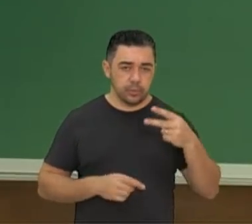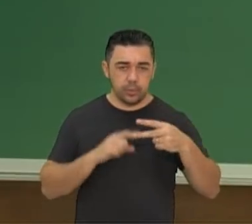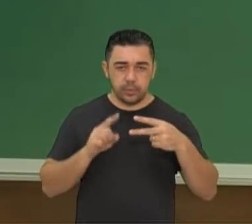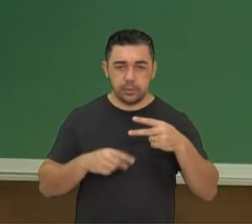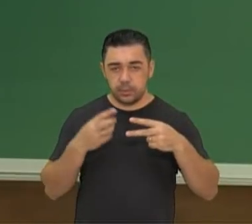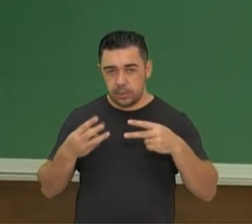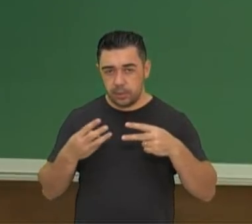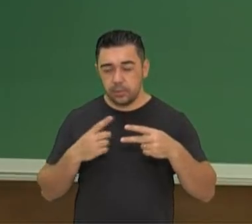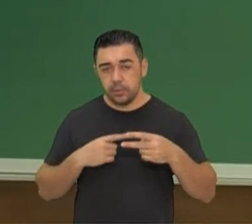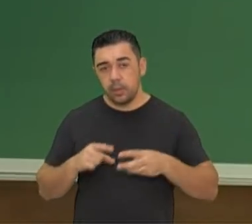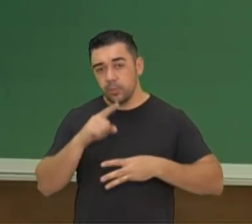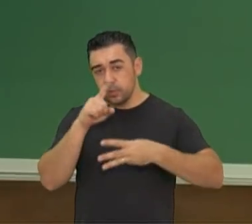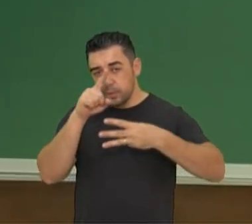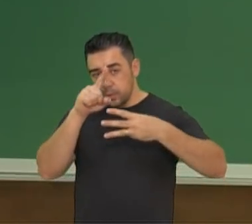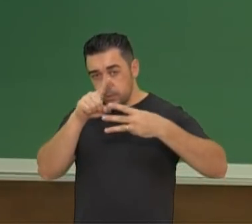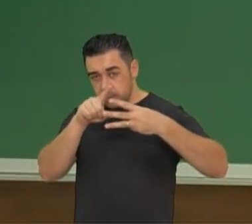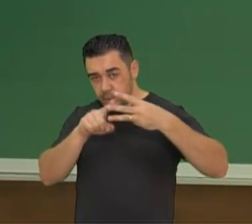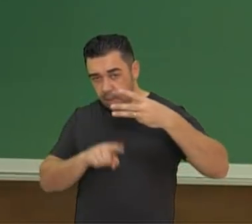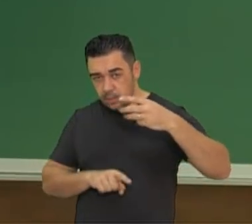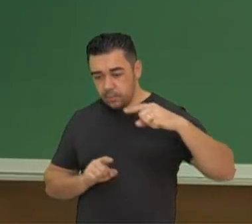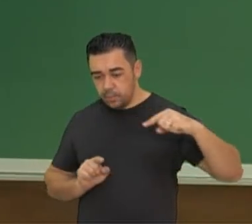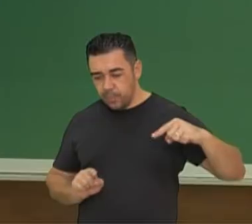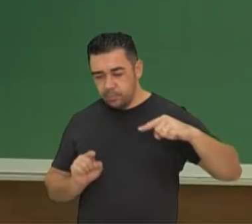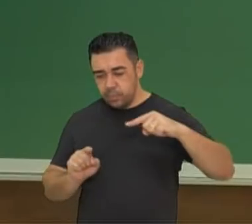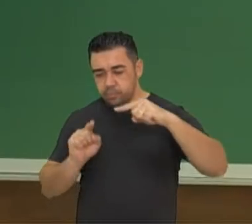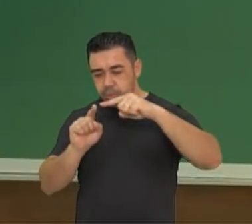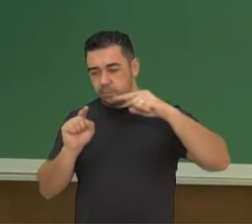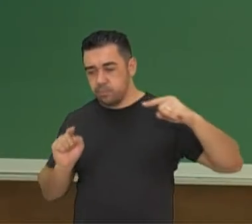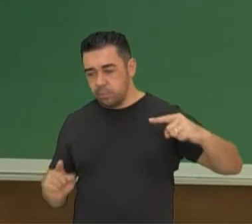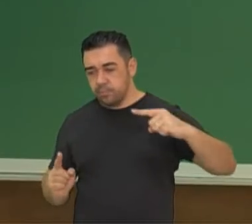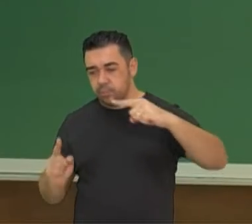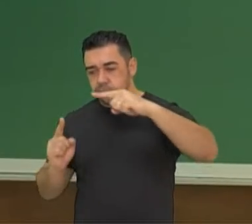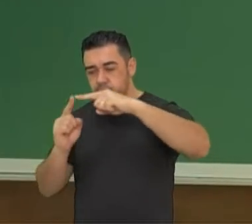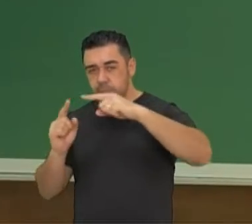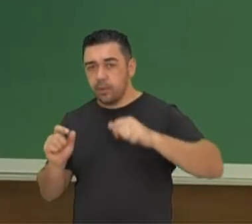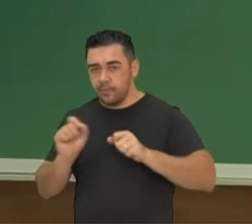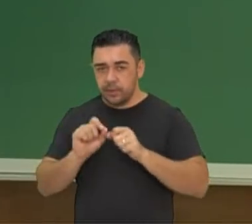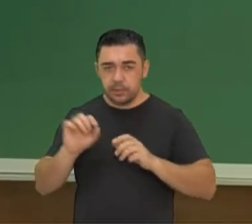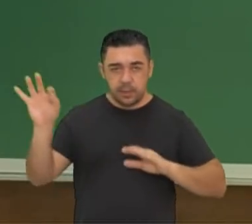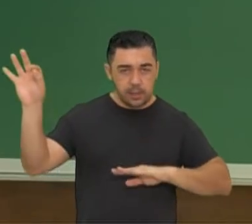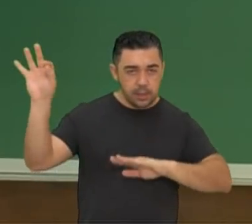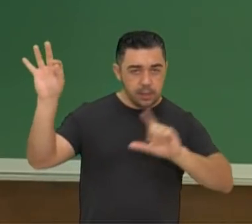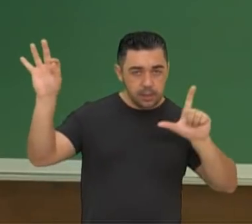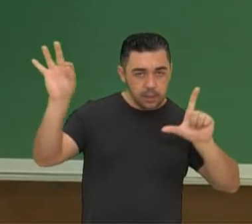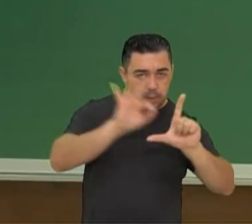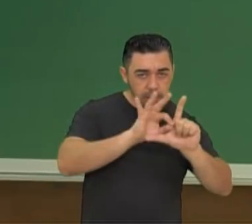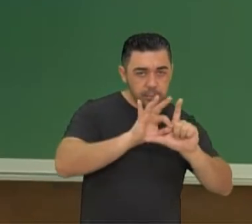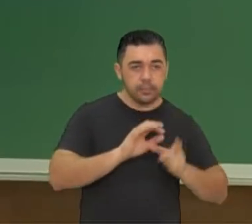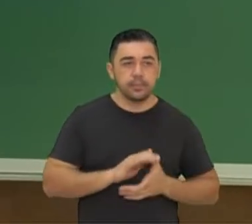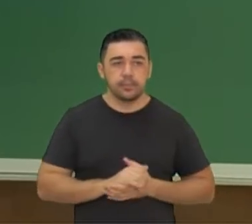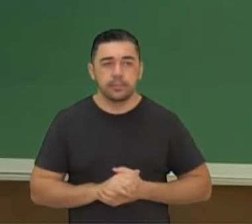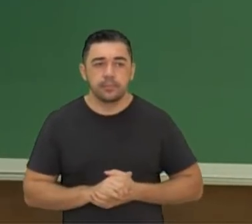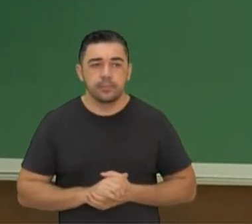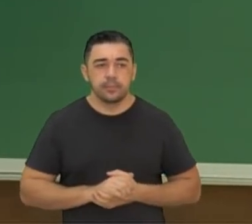os meus 3 pares ordenados, só marcar no plano cartesiano e juntar com uma régua. Dá uma olhada.